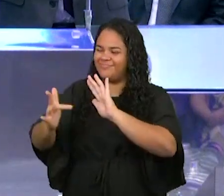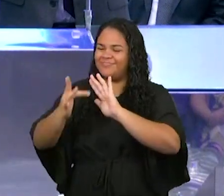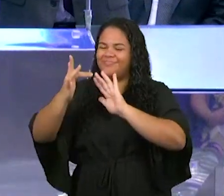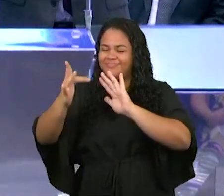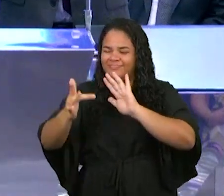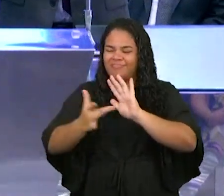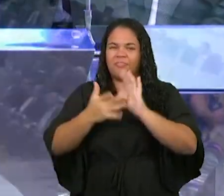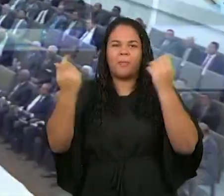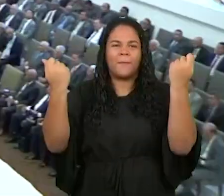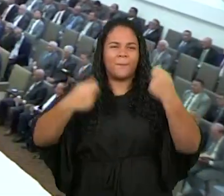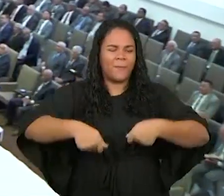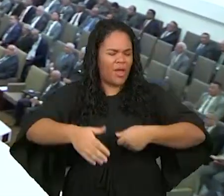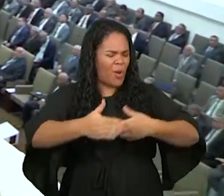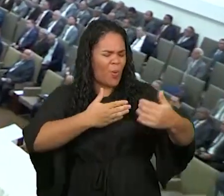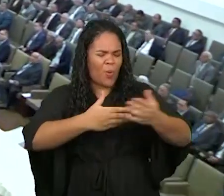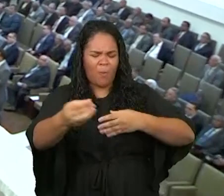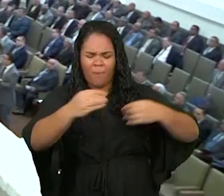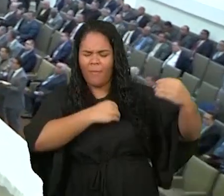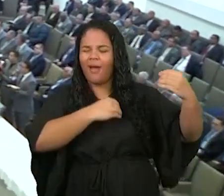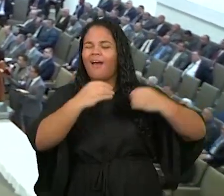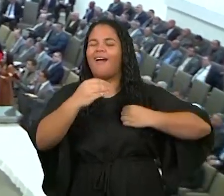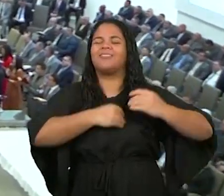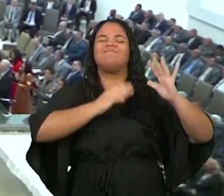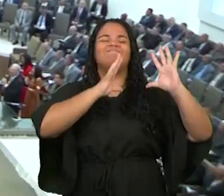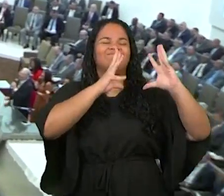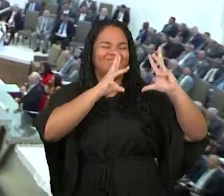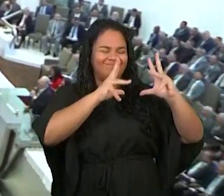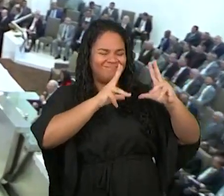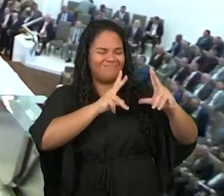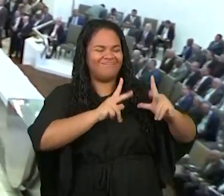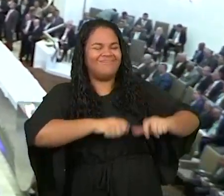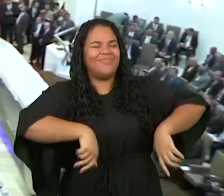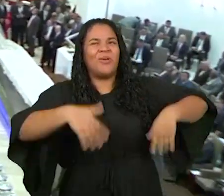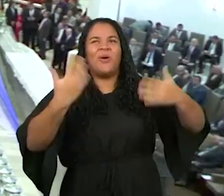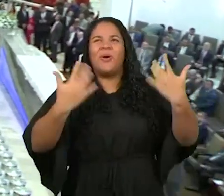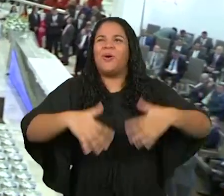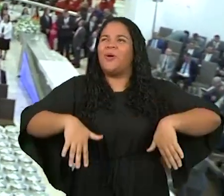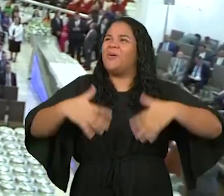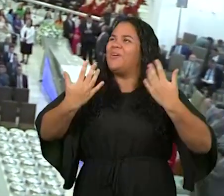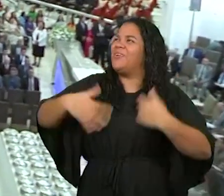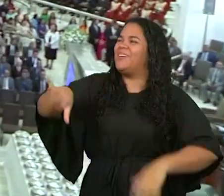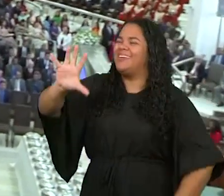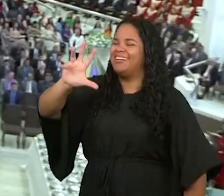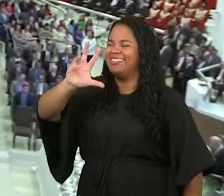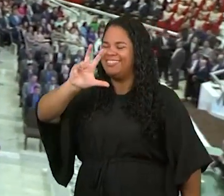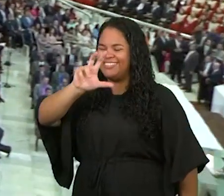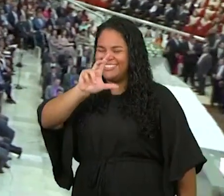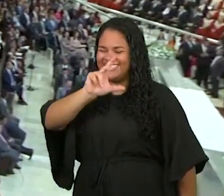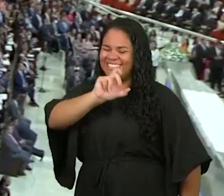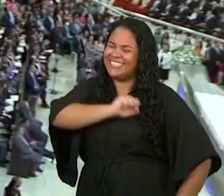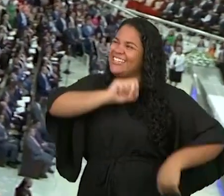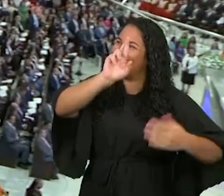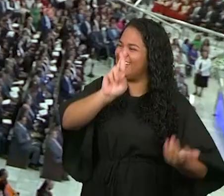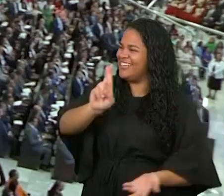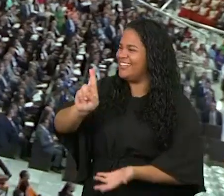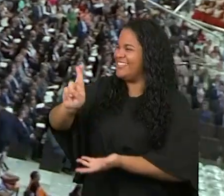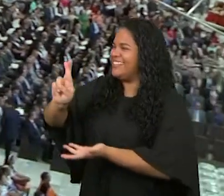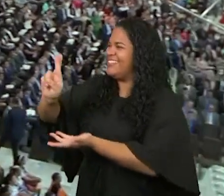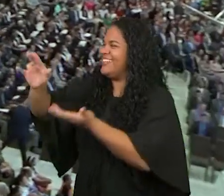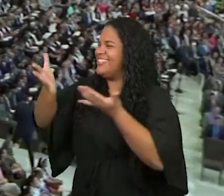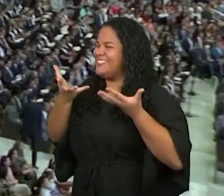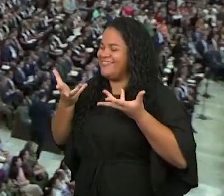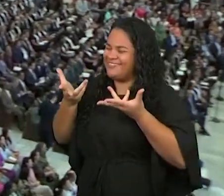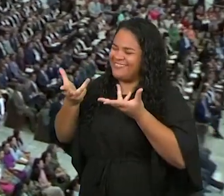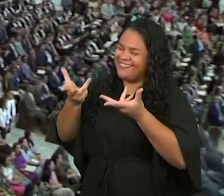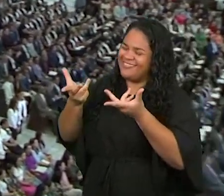Jesus. Sim, de todo pecado é maravilha